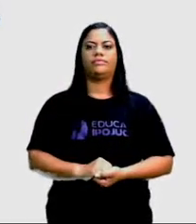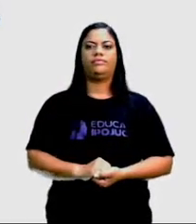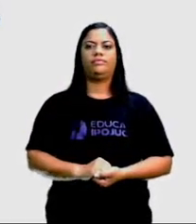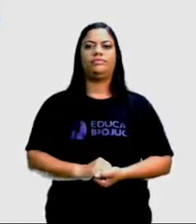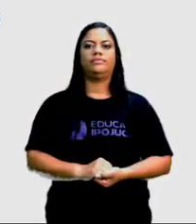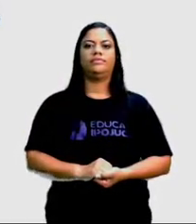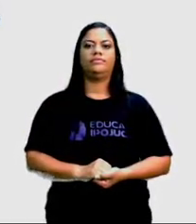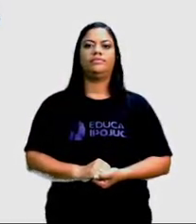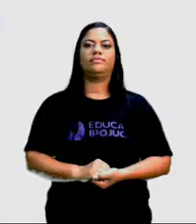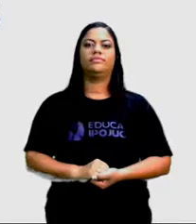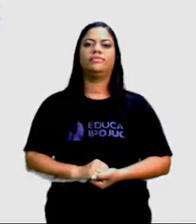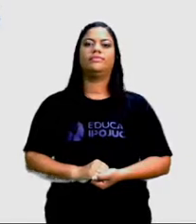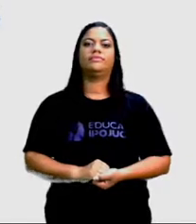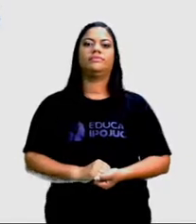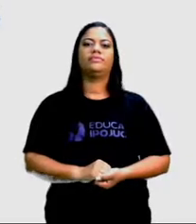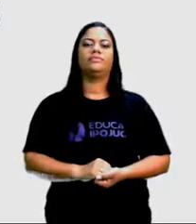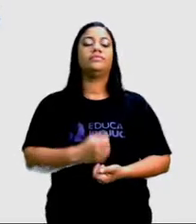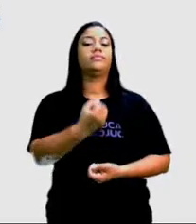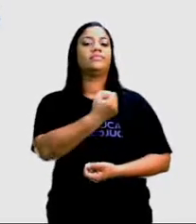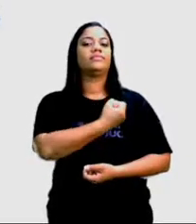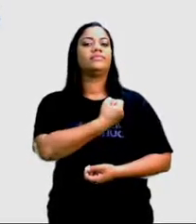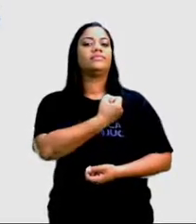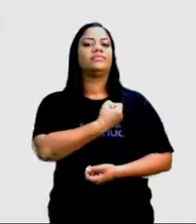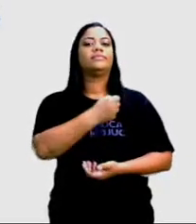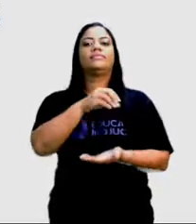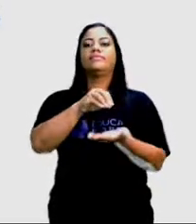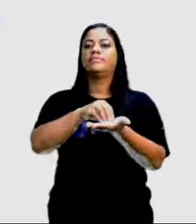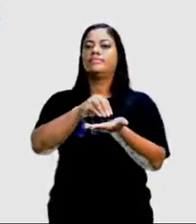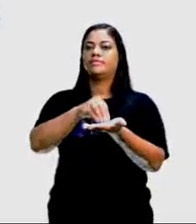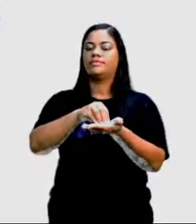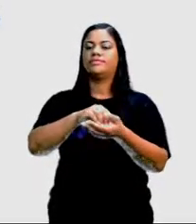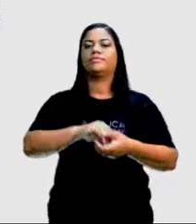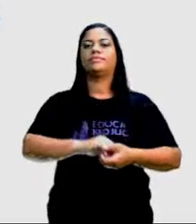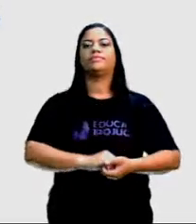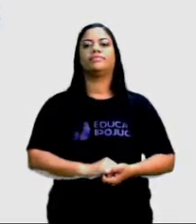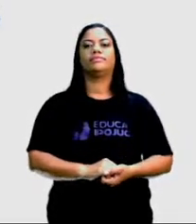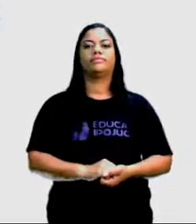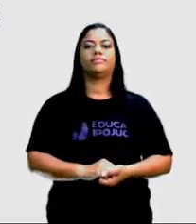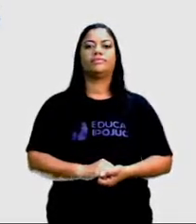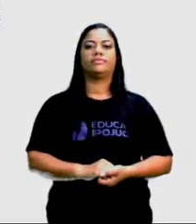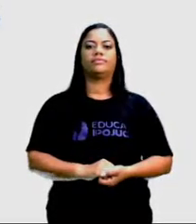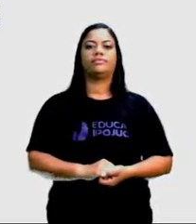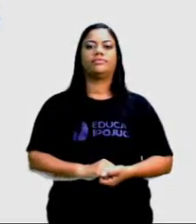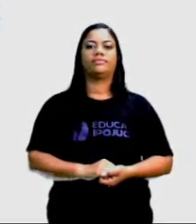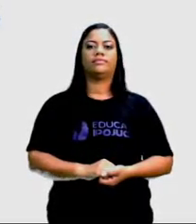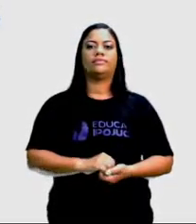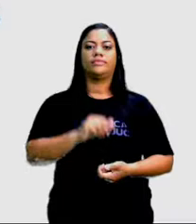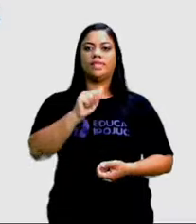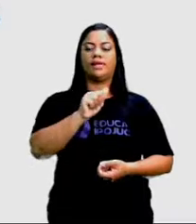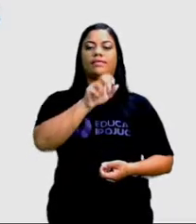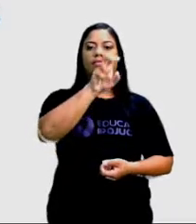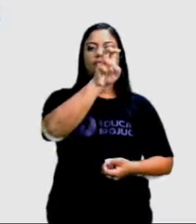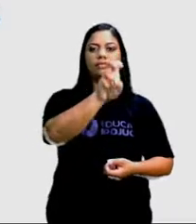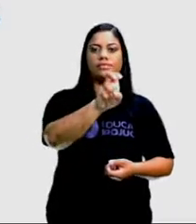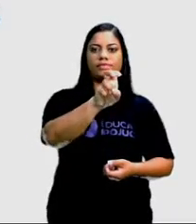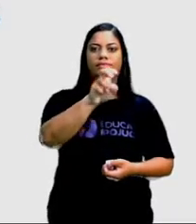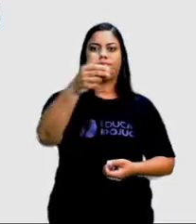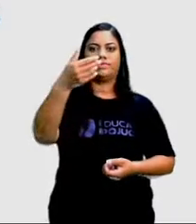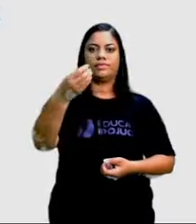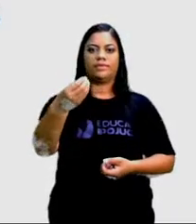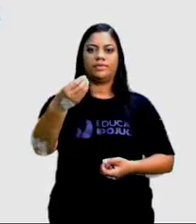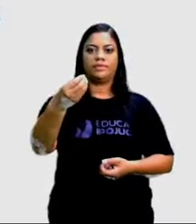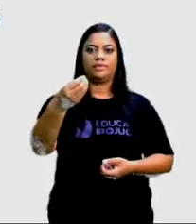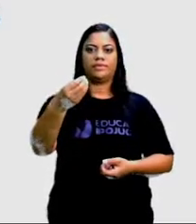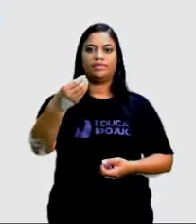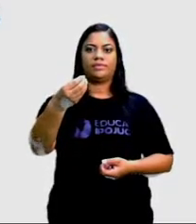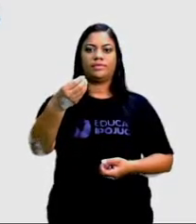faltando. Então, aqui, os números que faltam são a letra A, 5, 10